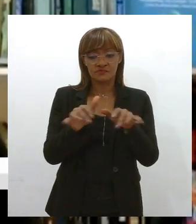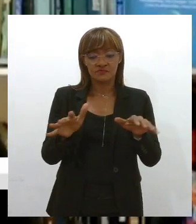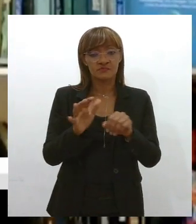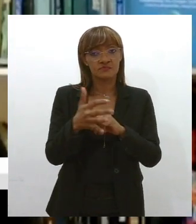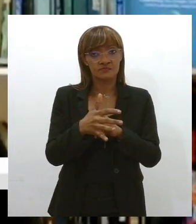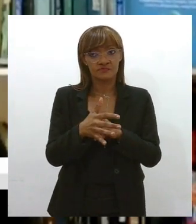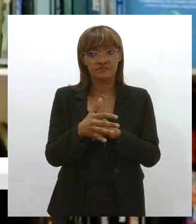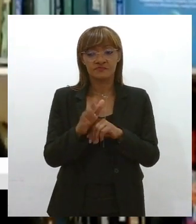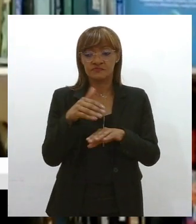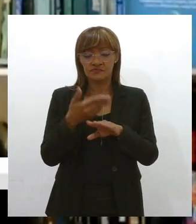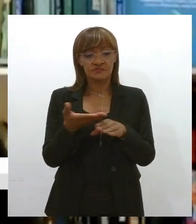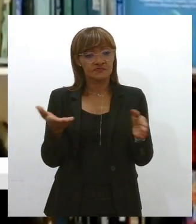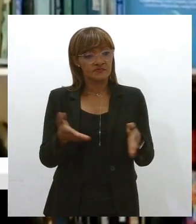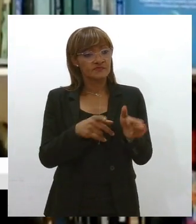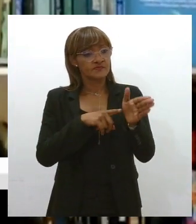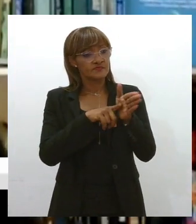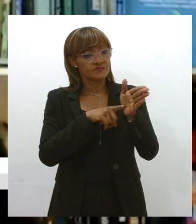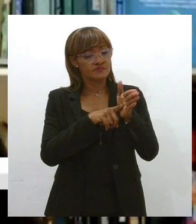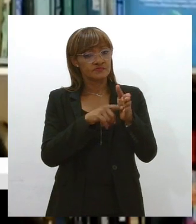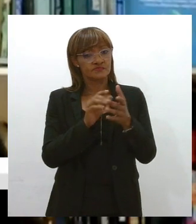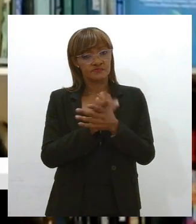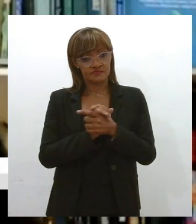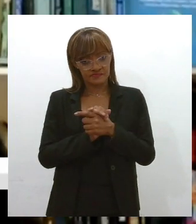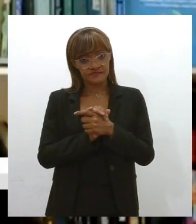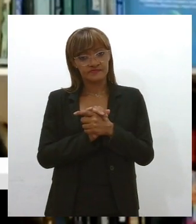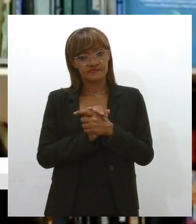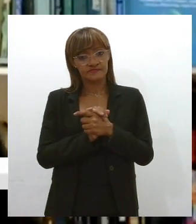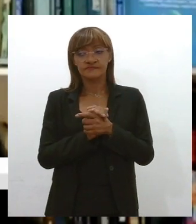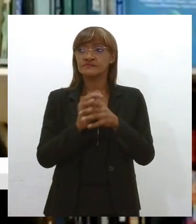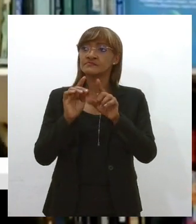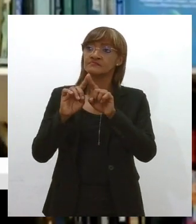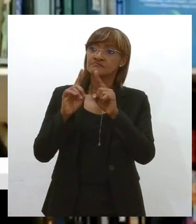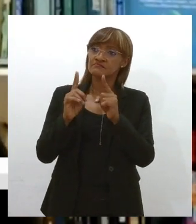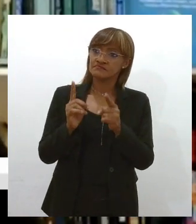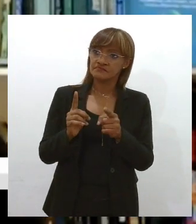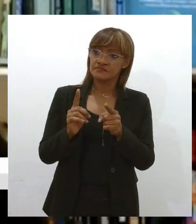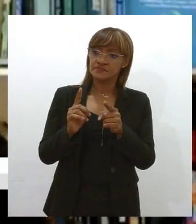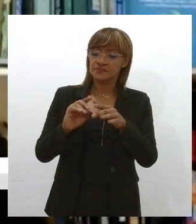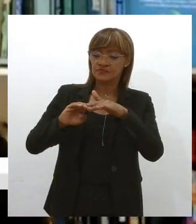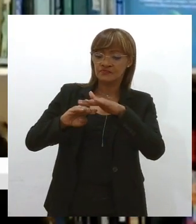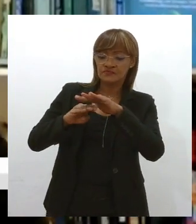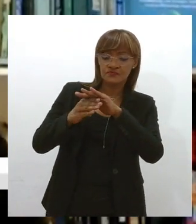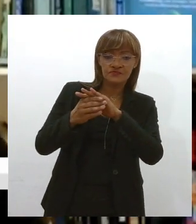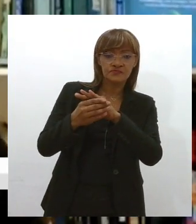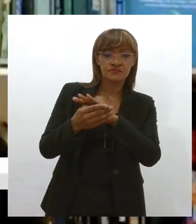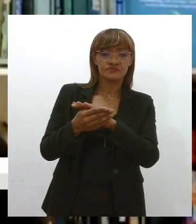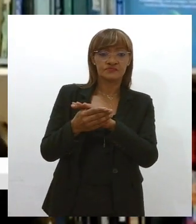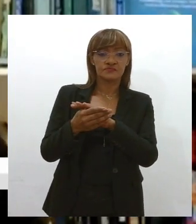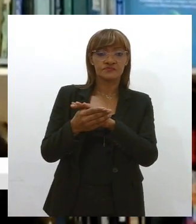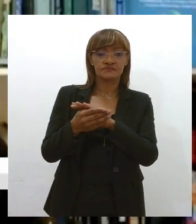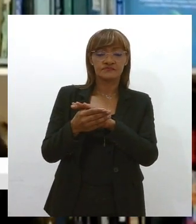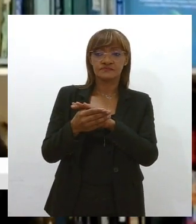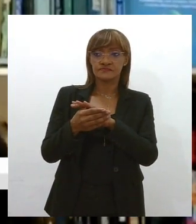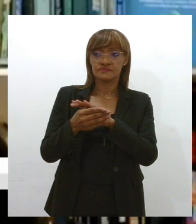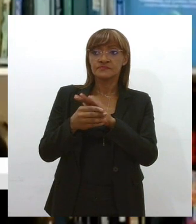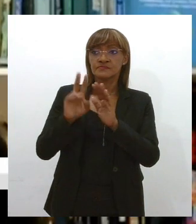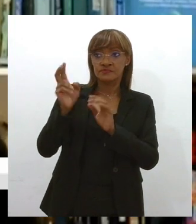está acontecendo. Sim. Né? Mas os rituais, eles têm essa extrema importância de ajudar a gente